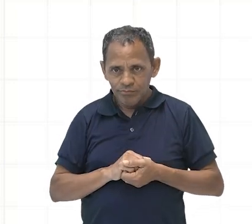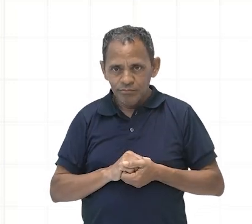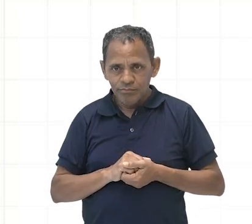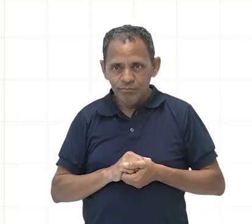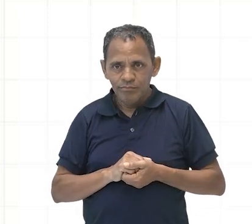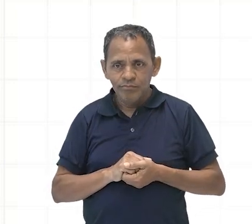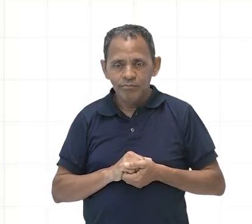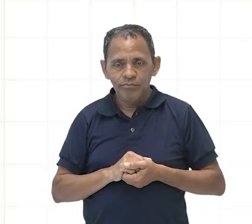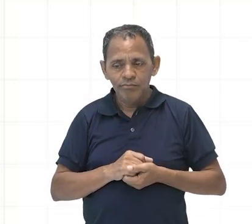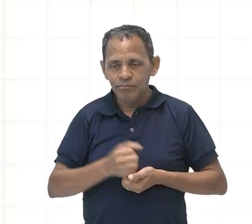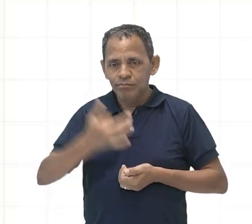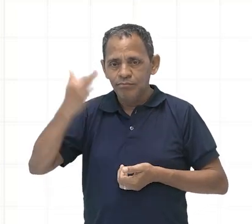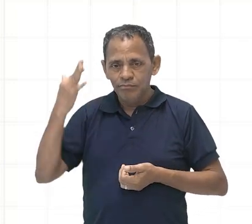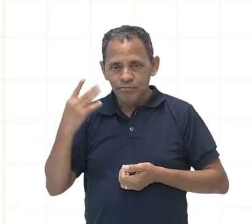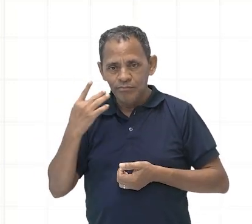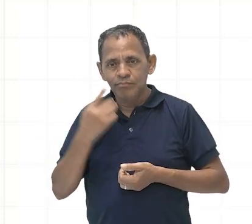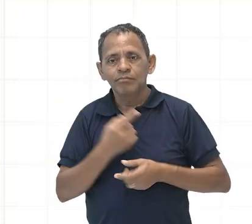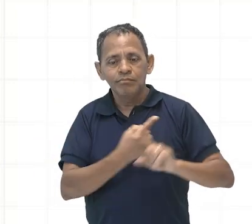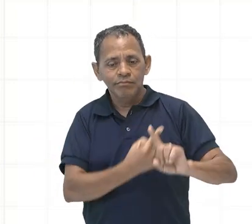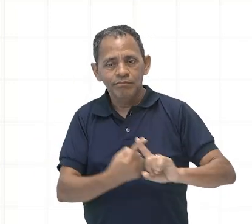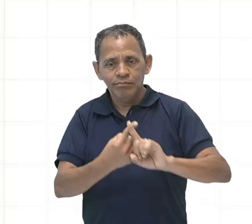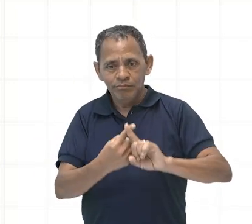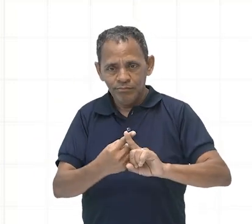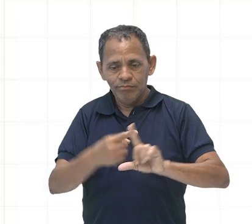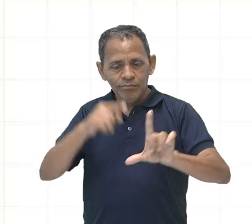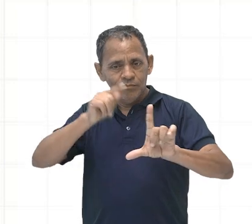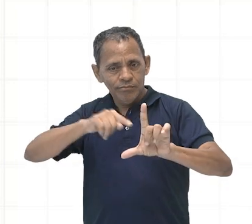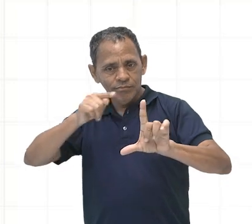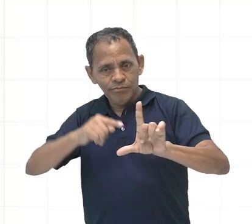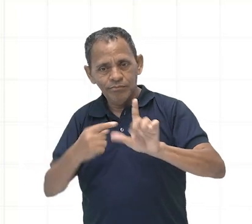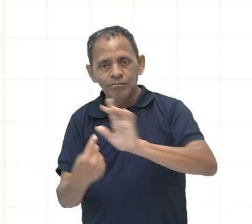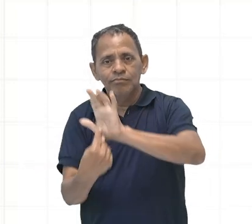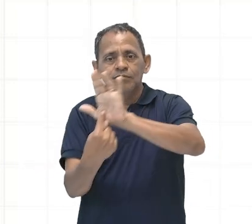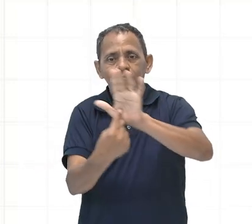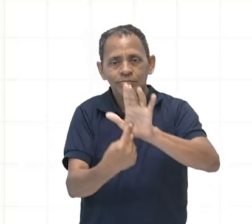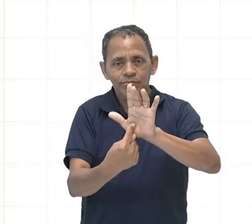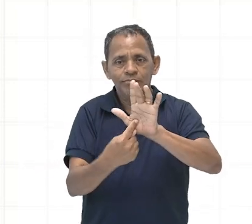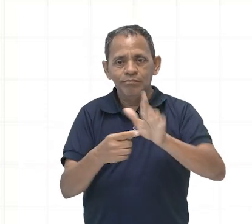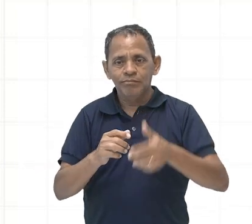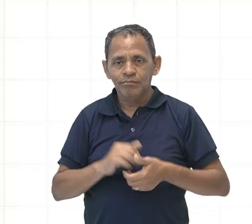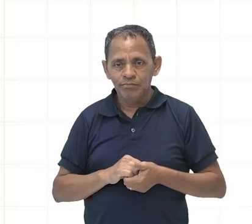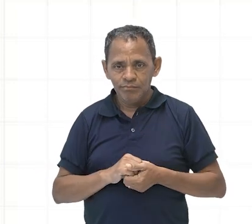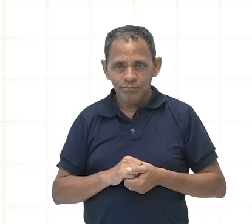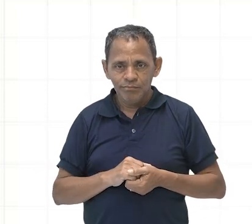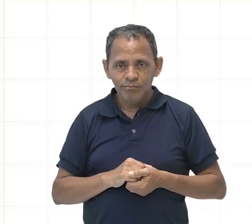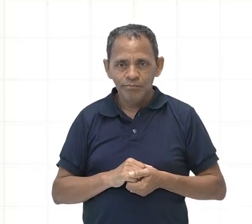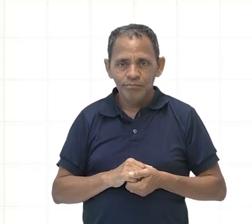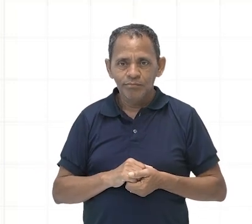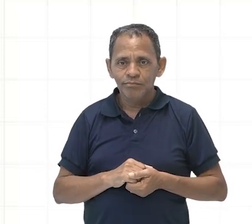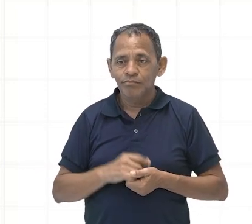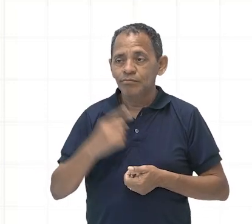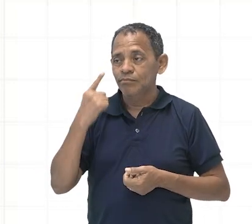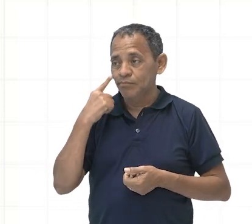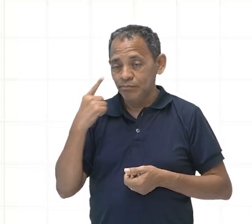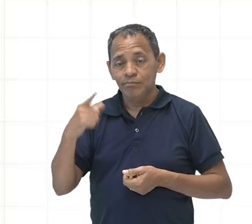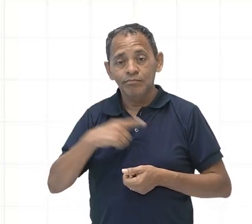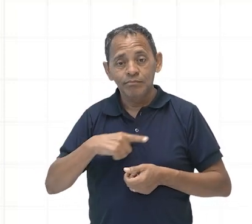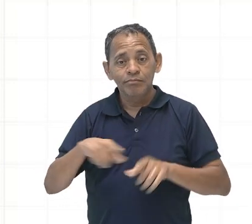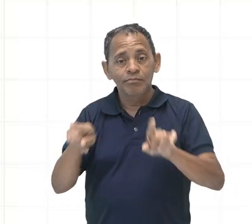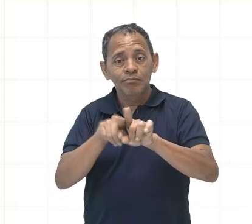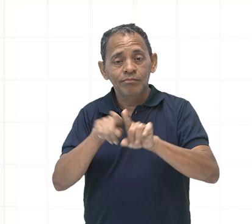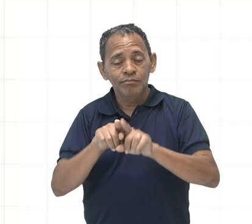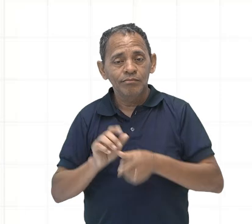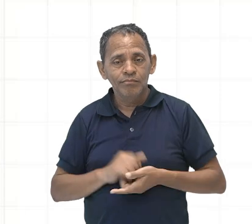de vezes que uma variável aparece na amostra, certo? Também nós temos a frequência